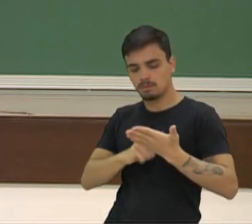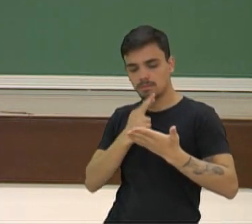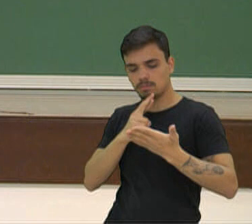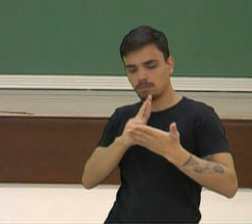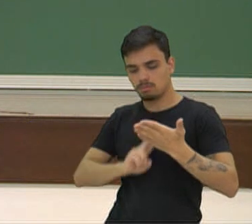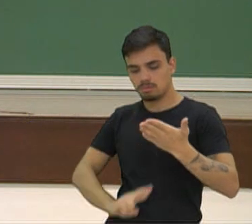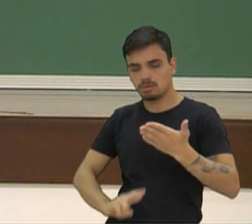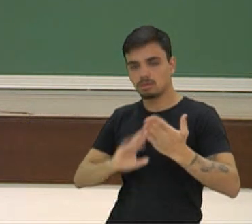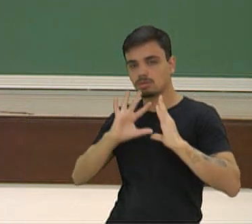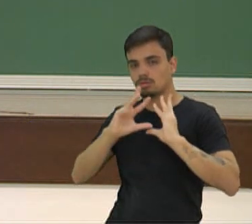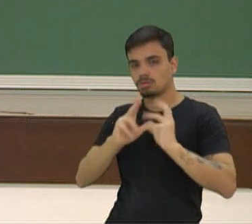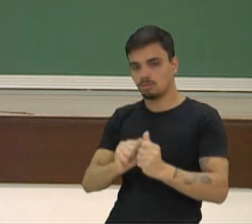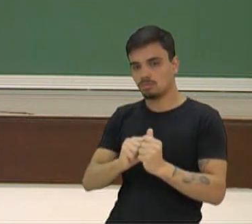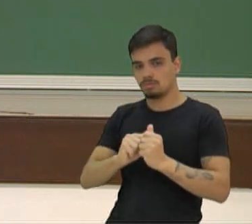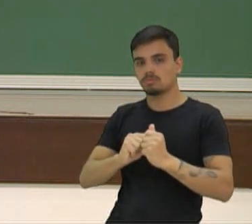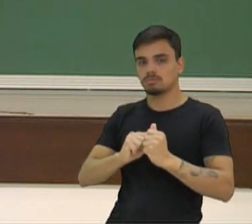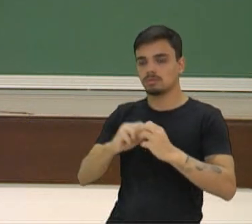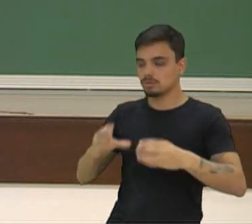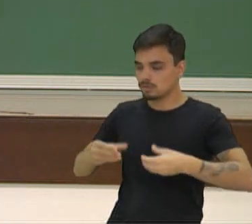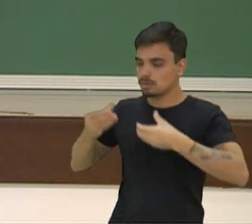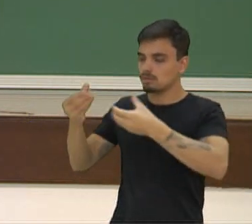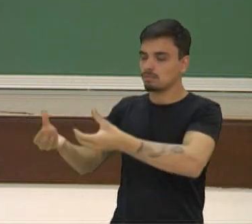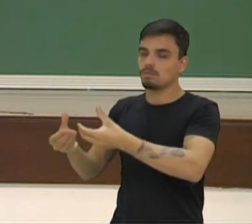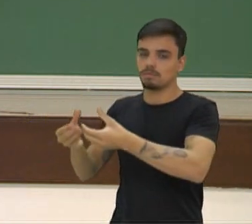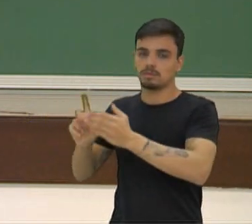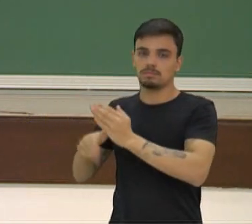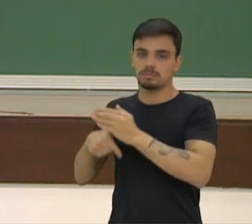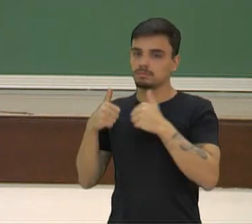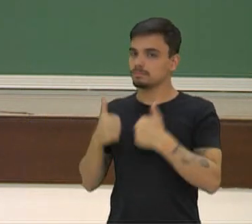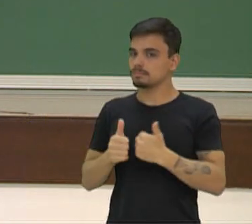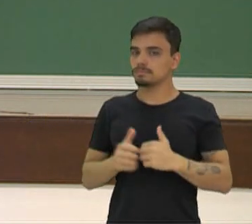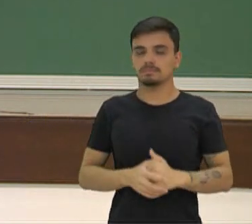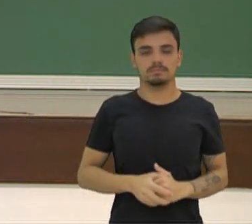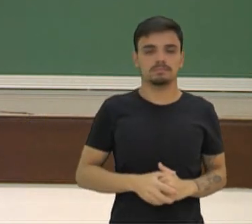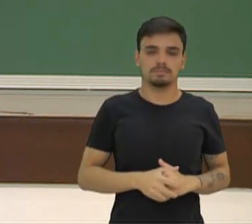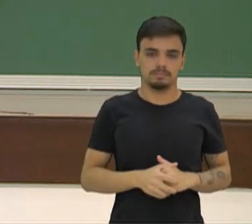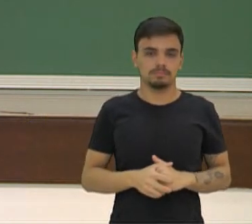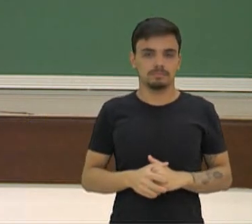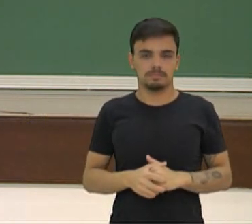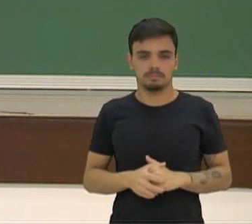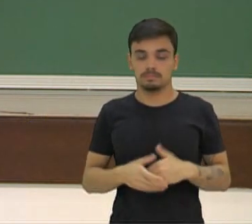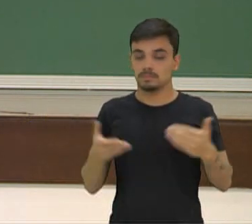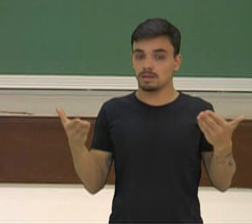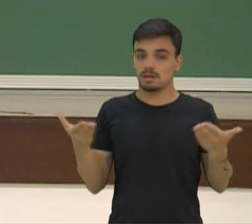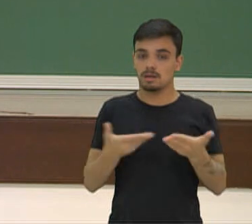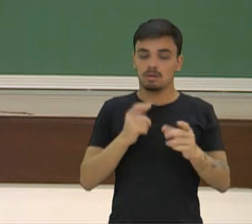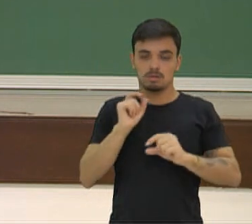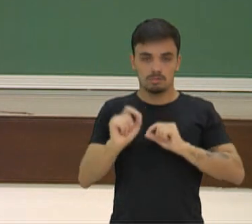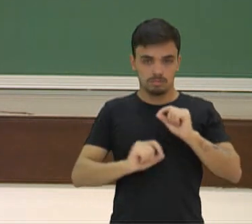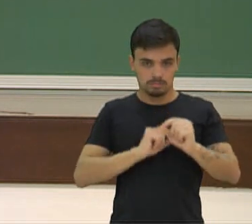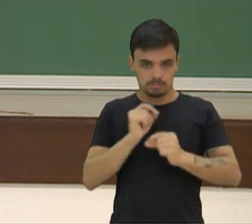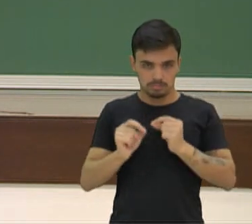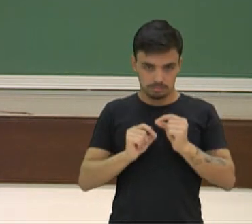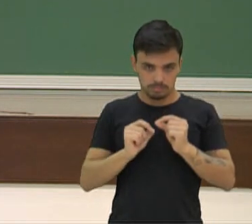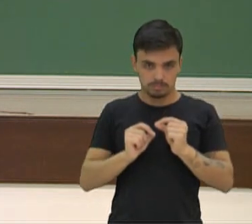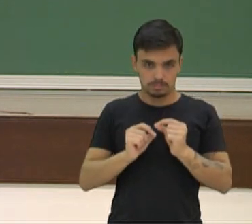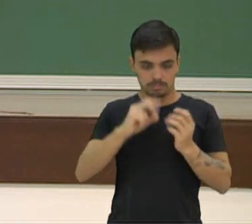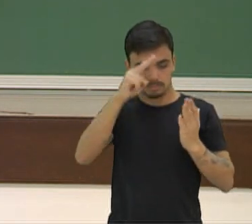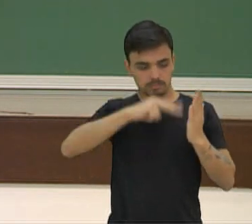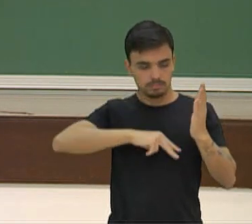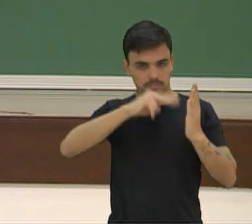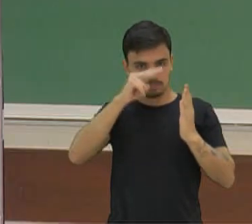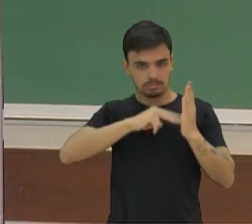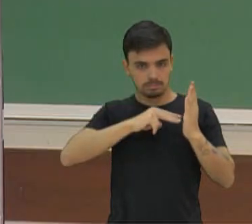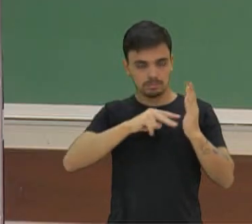essas atividades e as devolva. Não esqueça de devolver, ok? Agora nós vamos ler